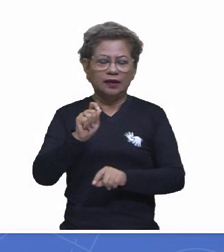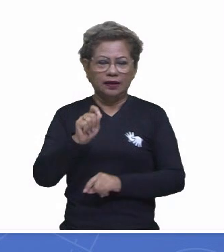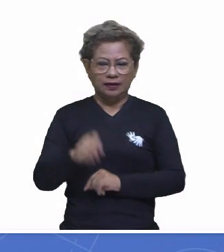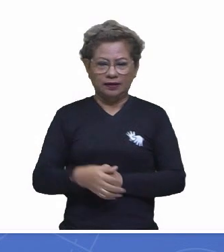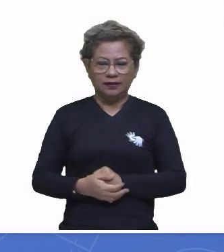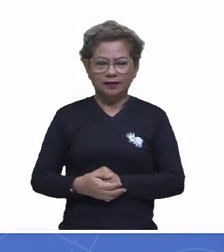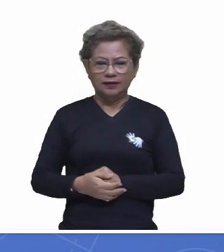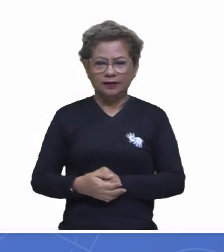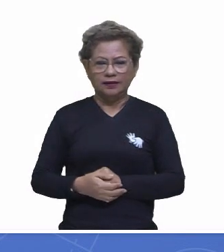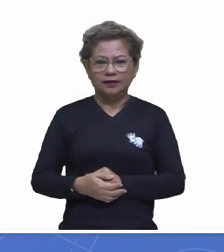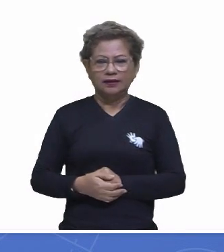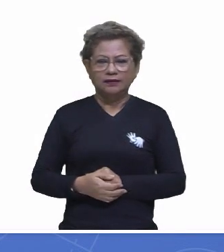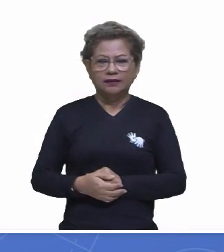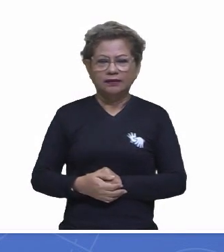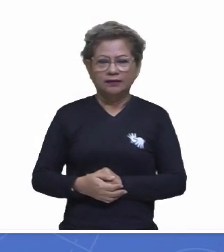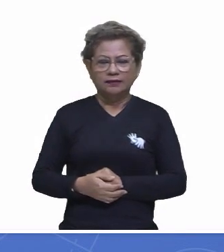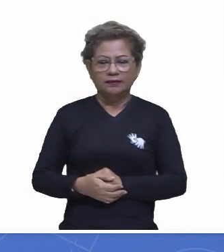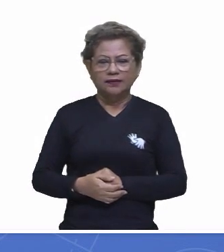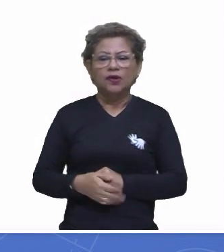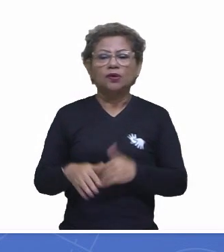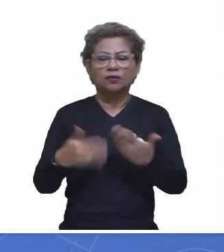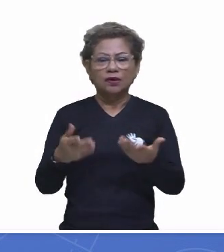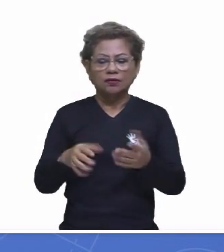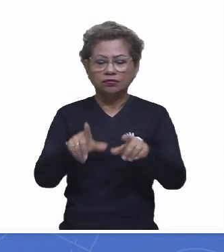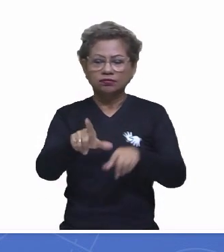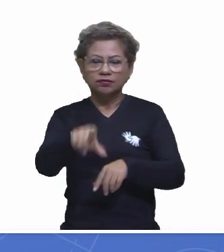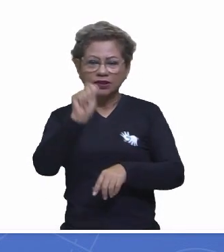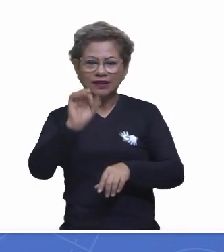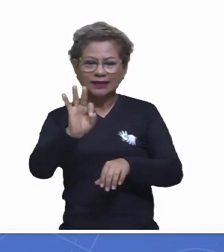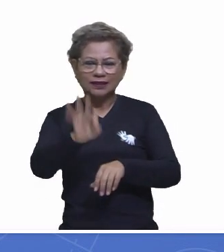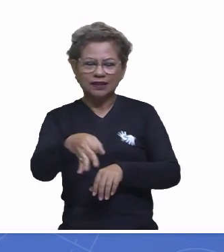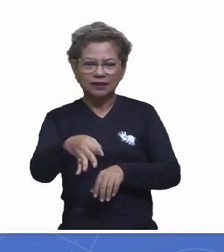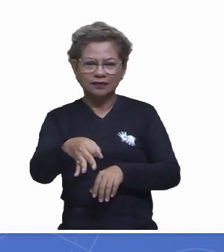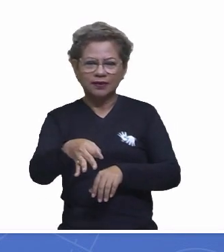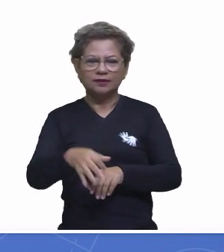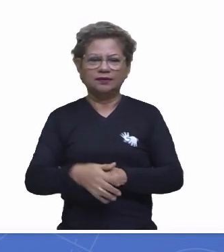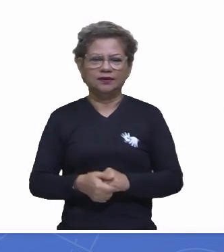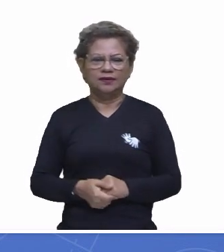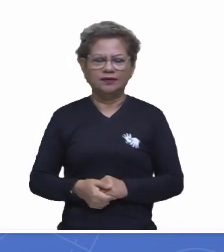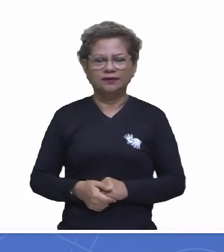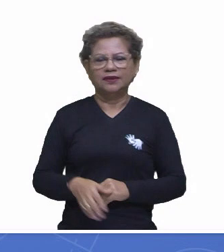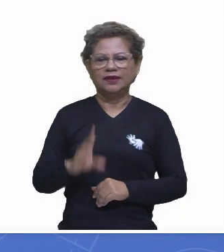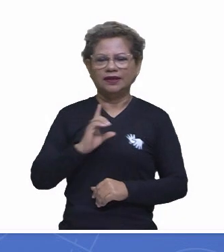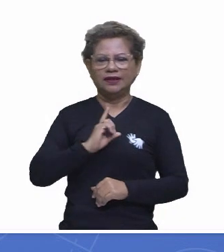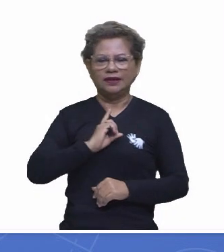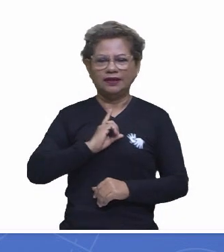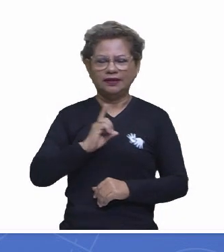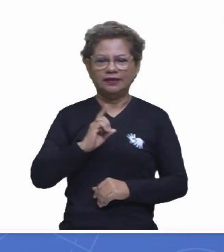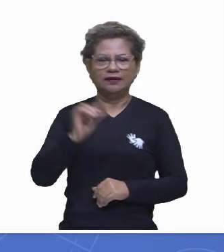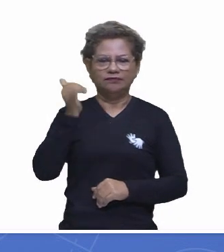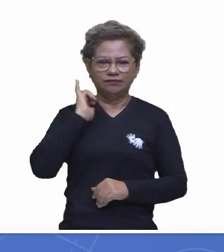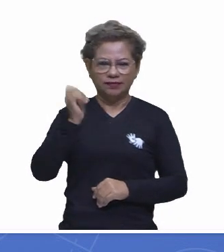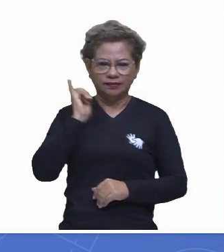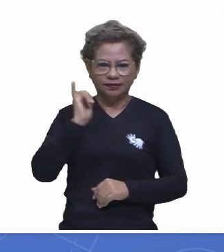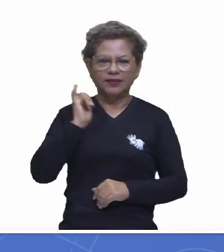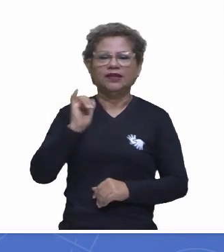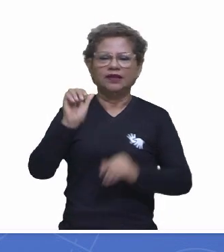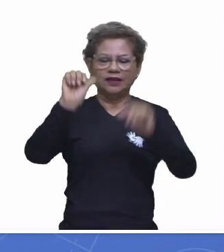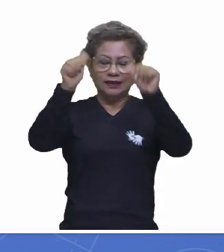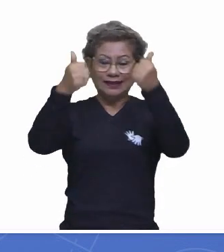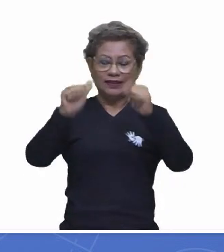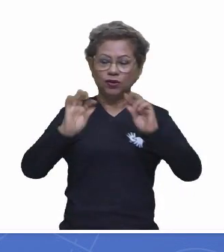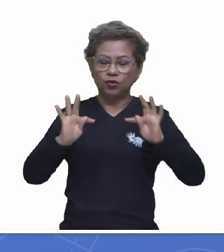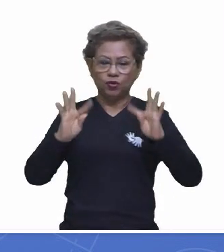dois tipos, observem, é exatamente a letra D, narrativo e descritivo,